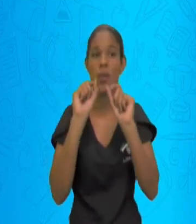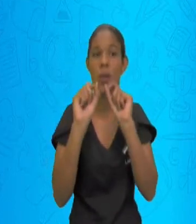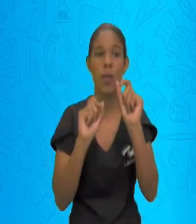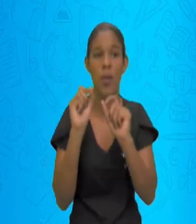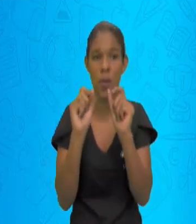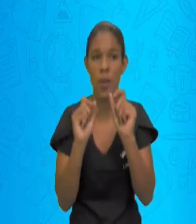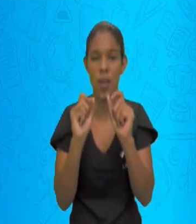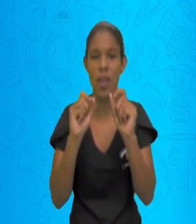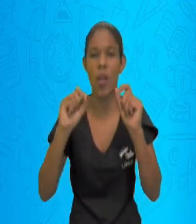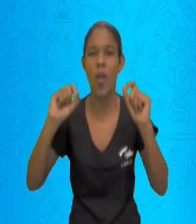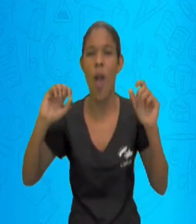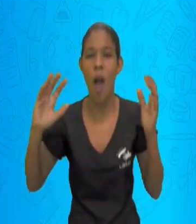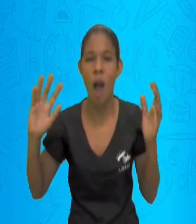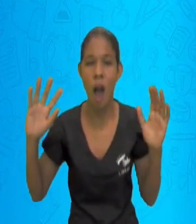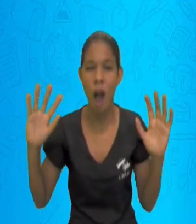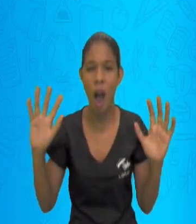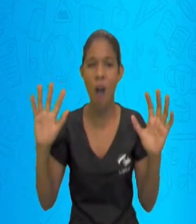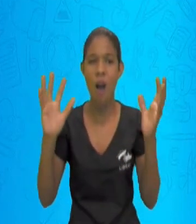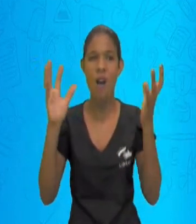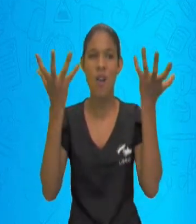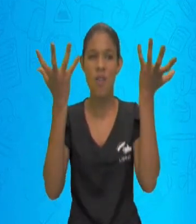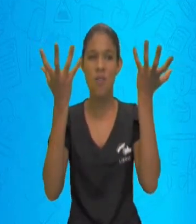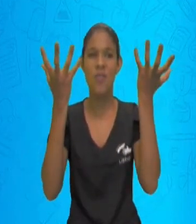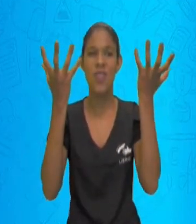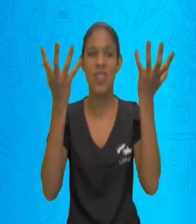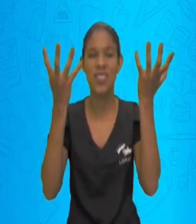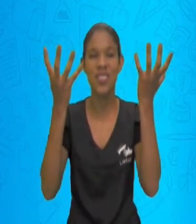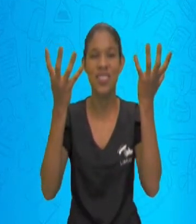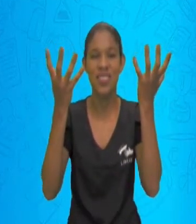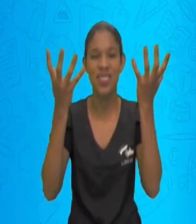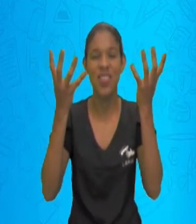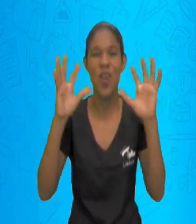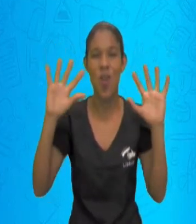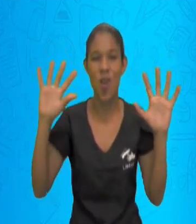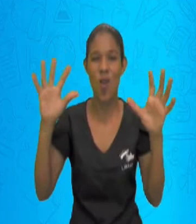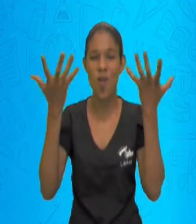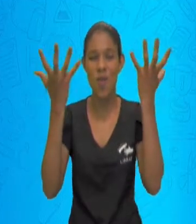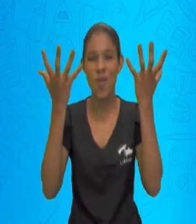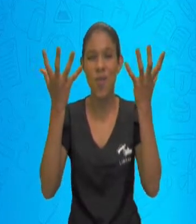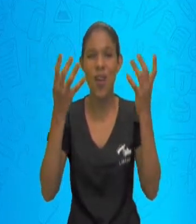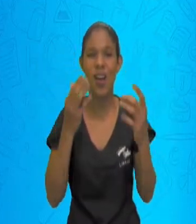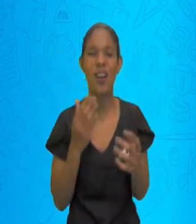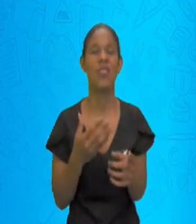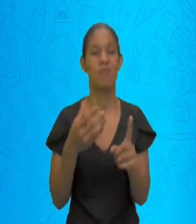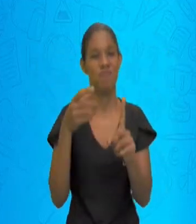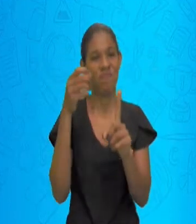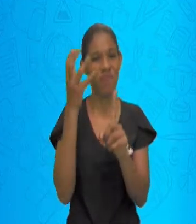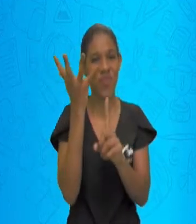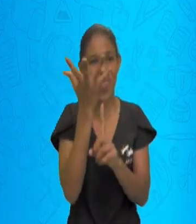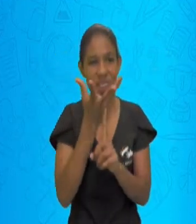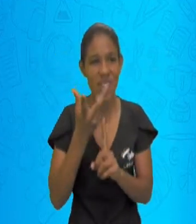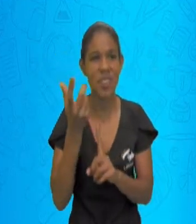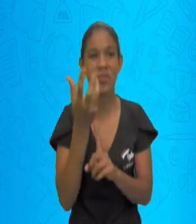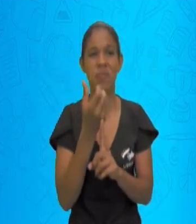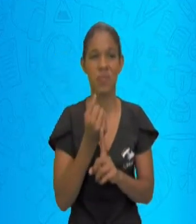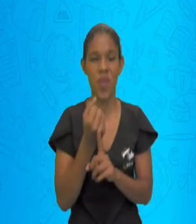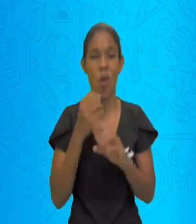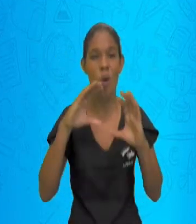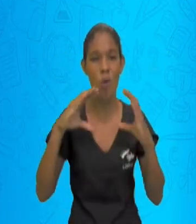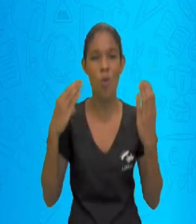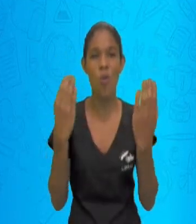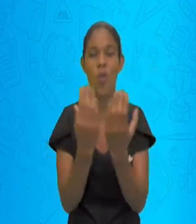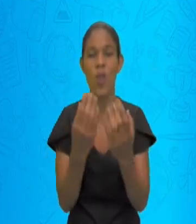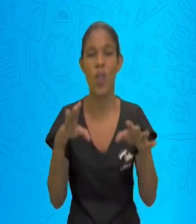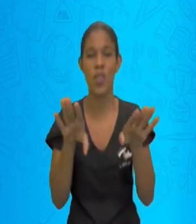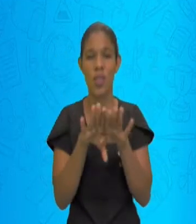do povo, aquelas que vêm, além de ser da nossa cultura, hoje nós temos como nossa